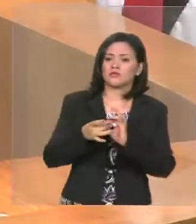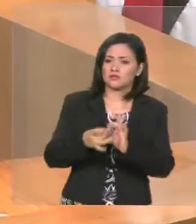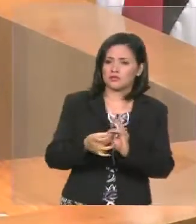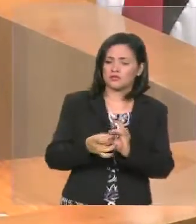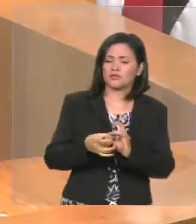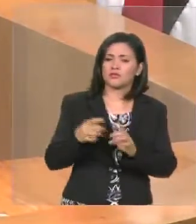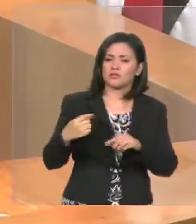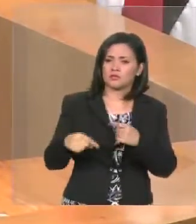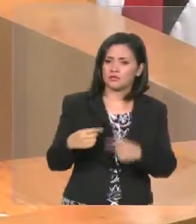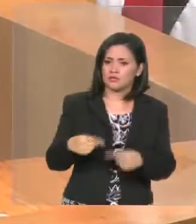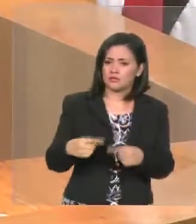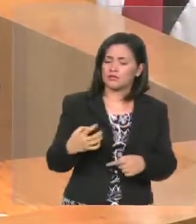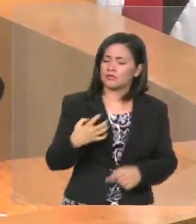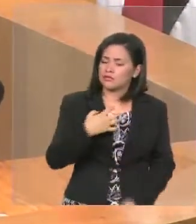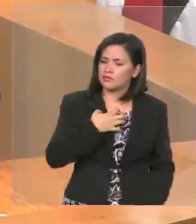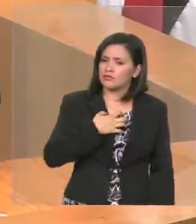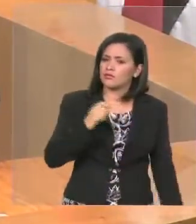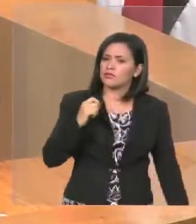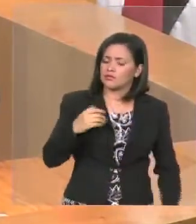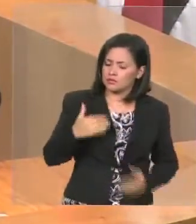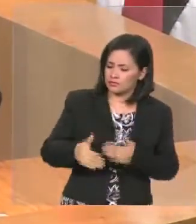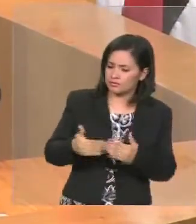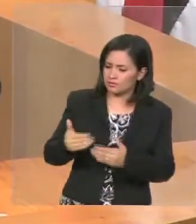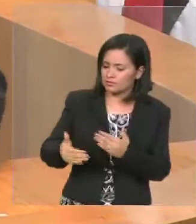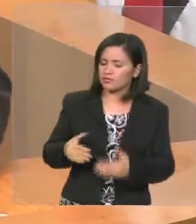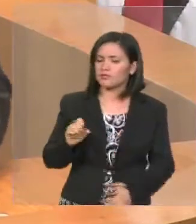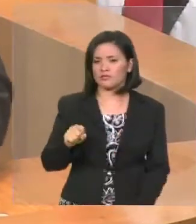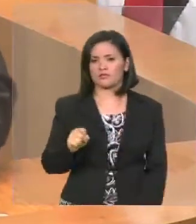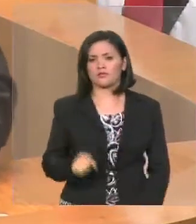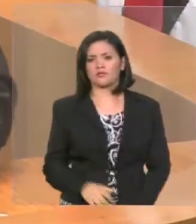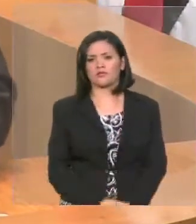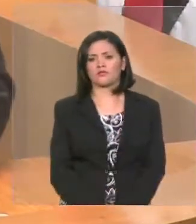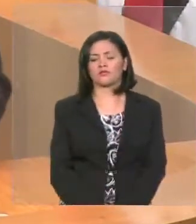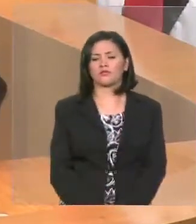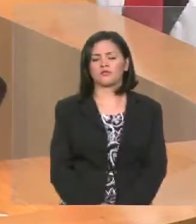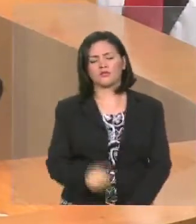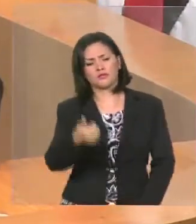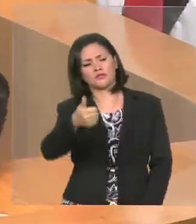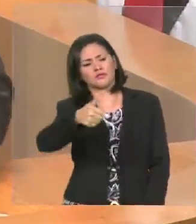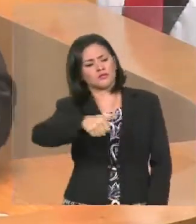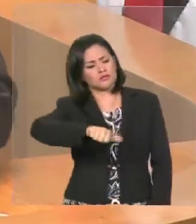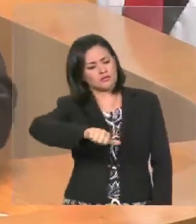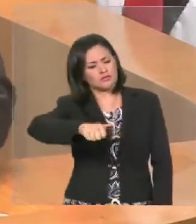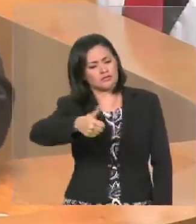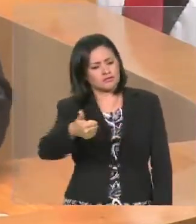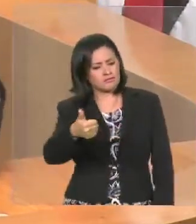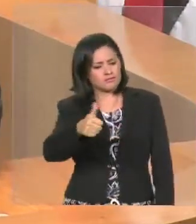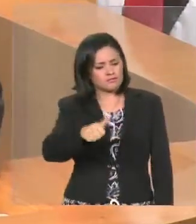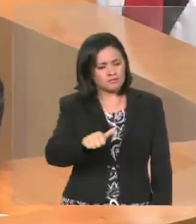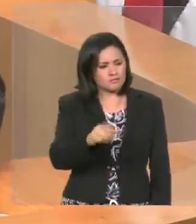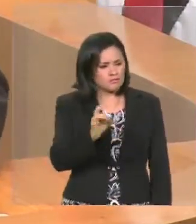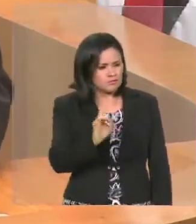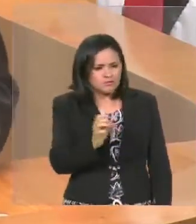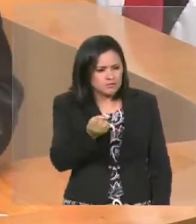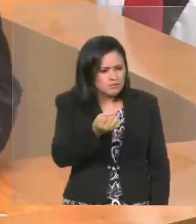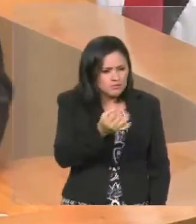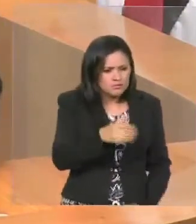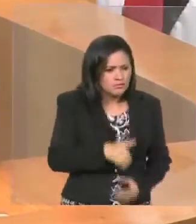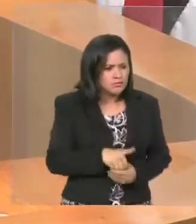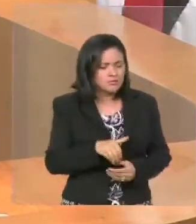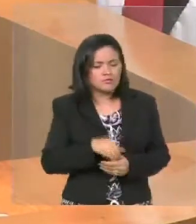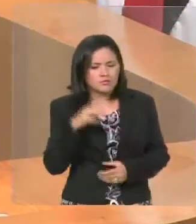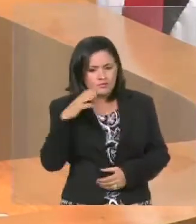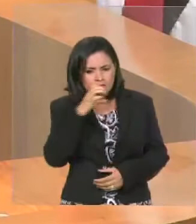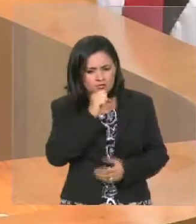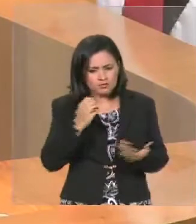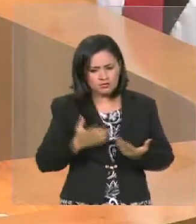politicamente. Não devemos analisar o resultado friamente, apenas pelos seus números e consequências imediatas. Entrei